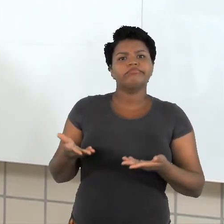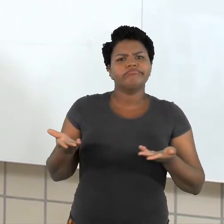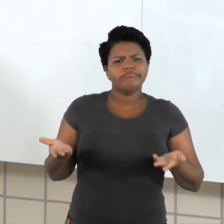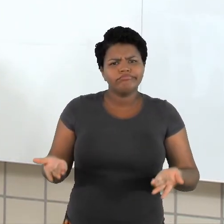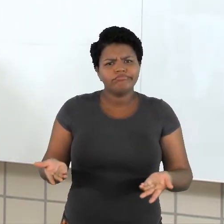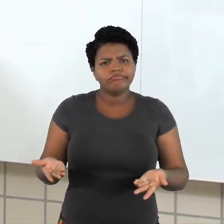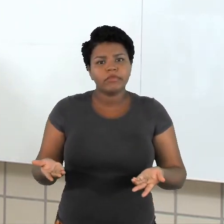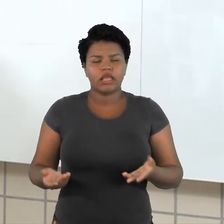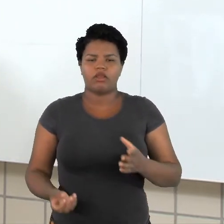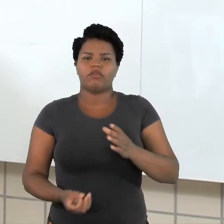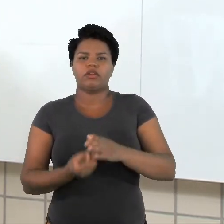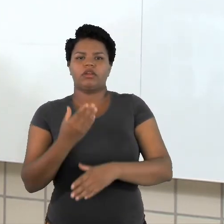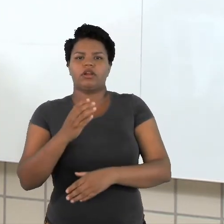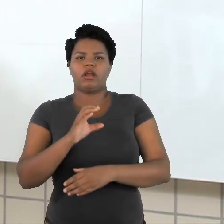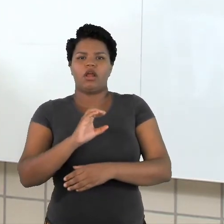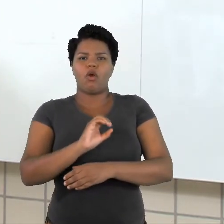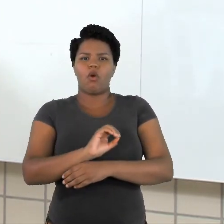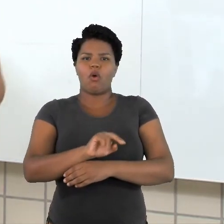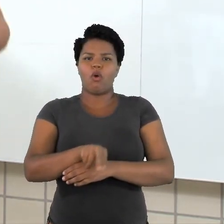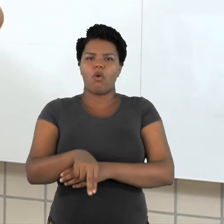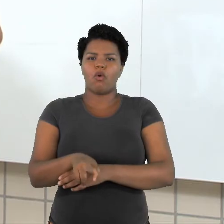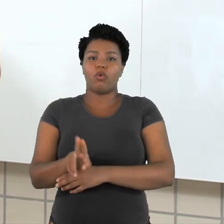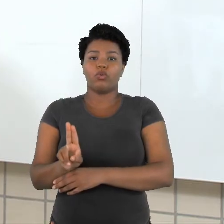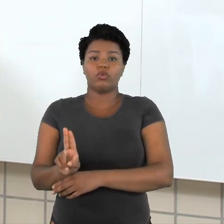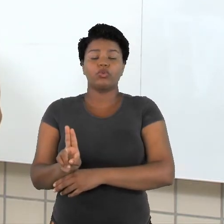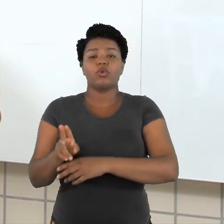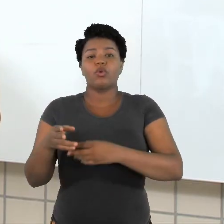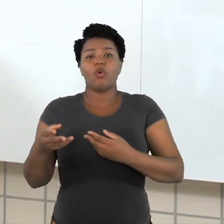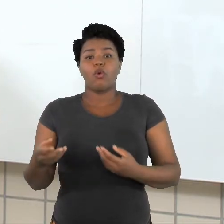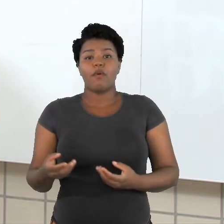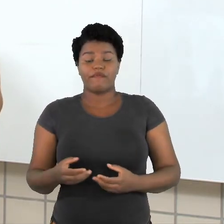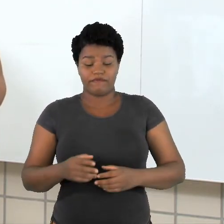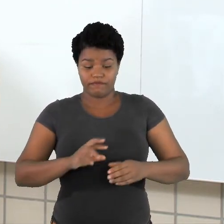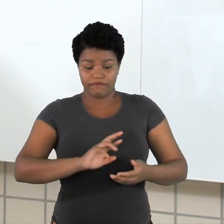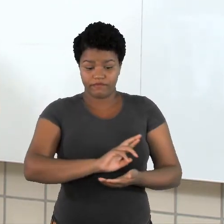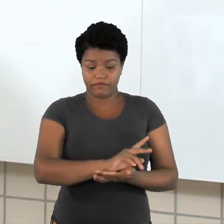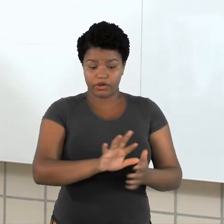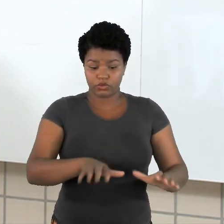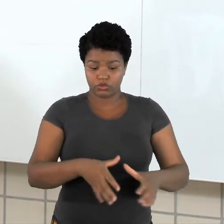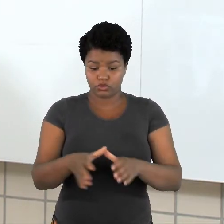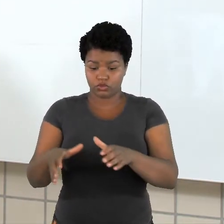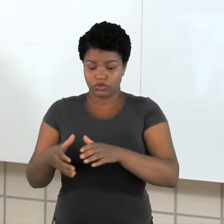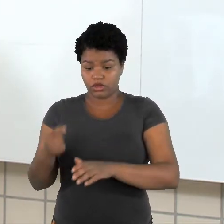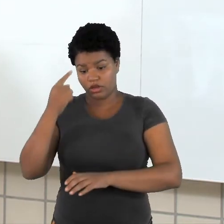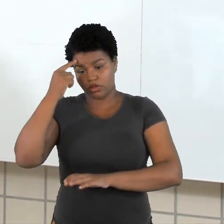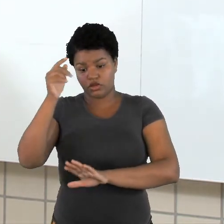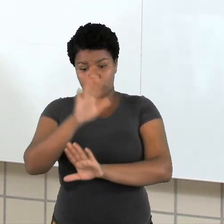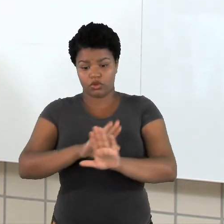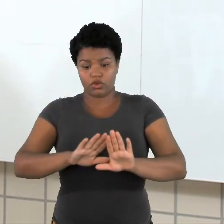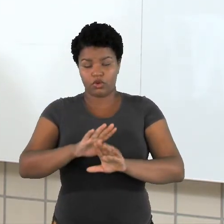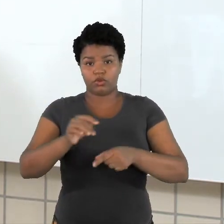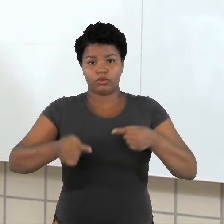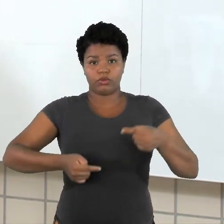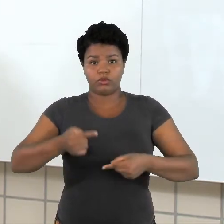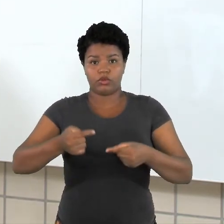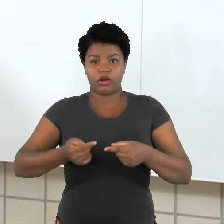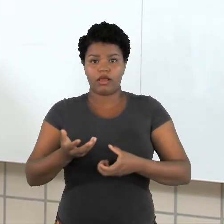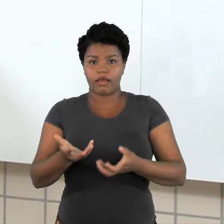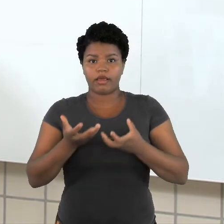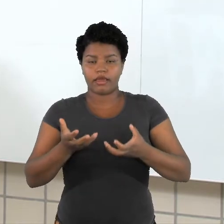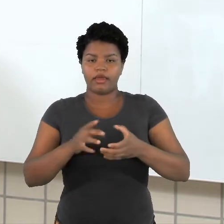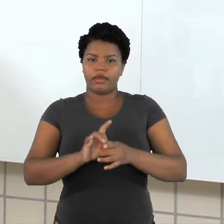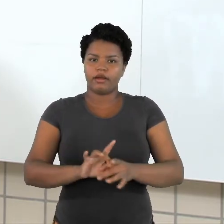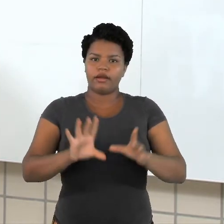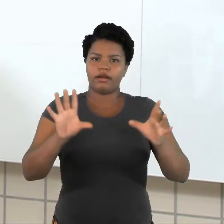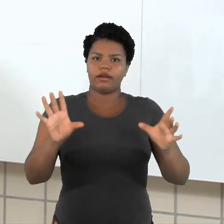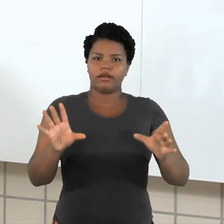na ONU, depois da Segunda Guerra Mundial, vários grupos ideológicos e políticos buscando a liberdade